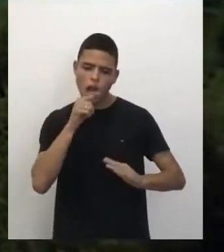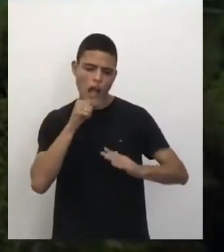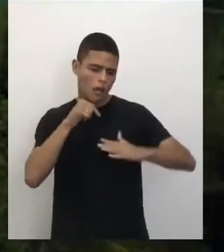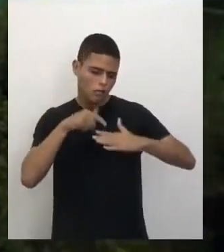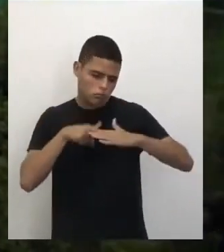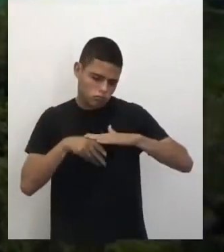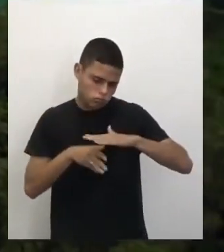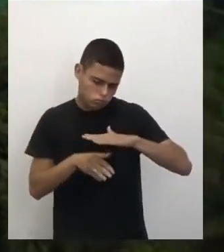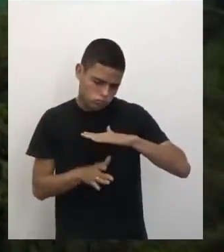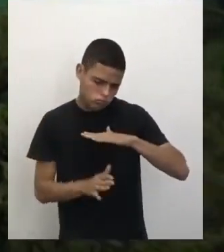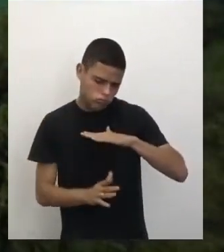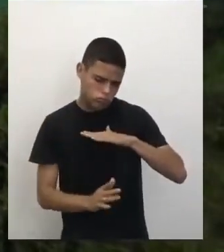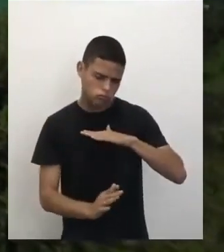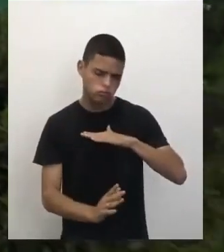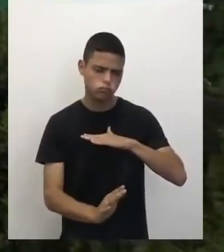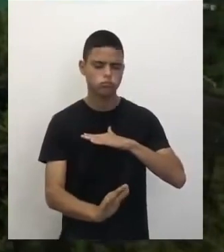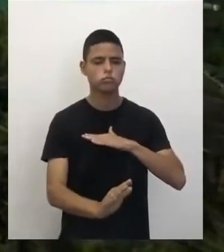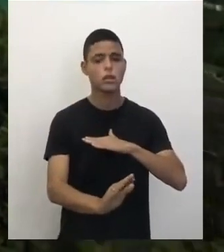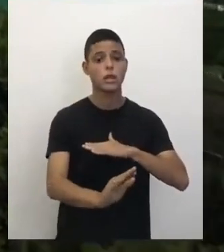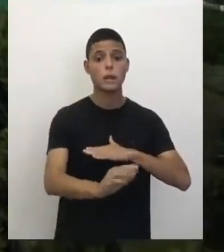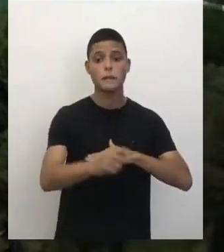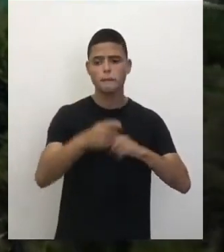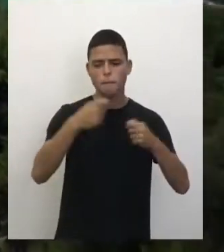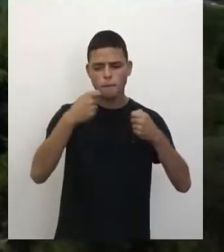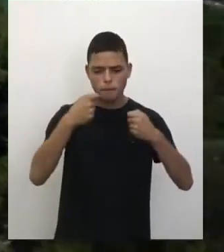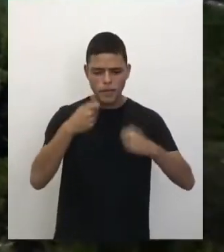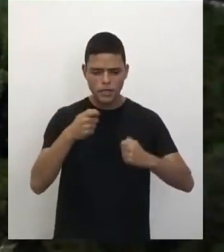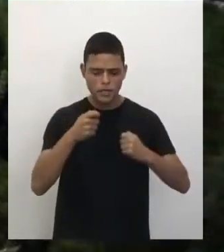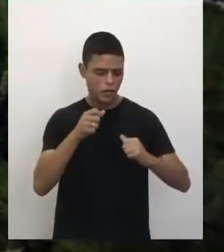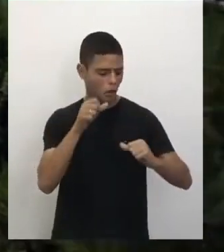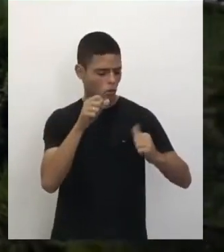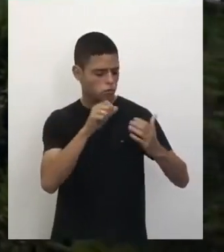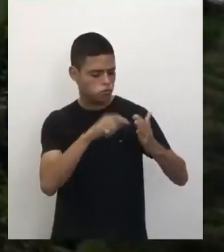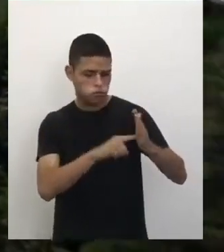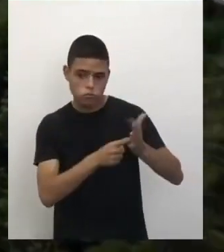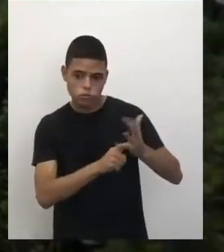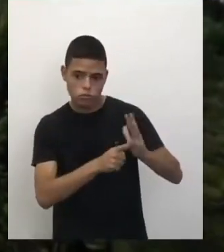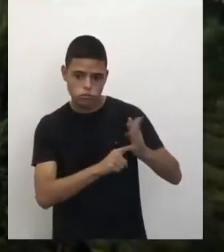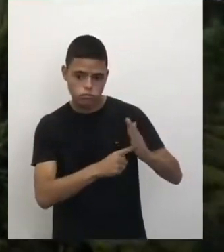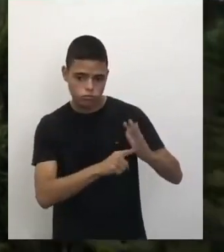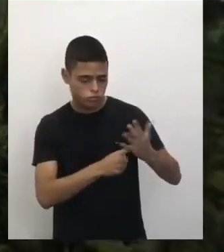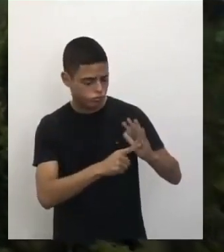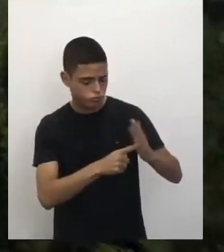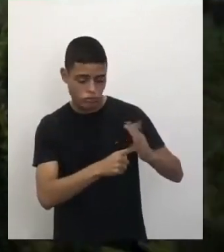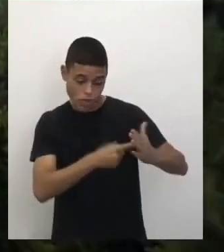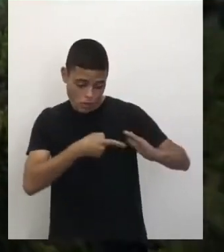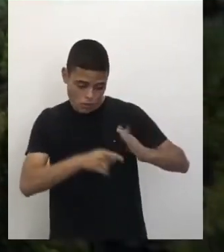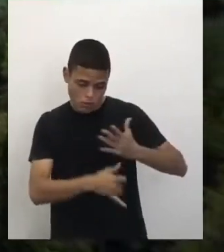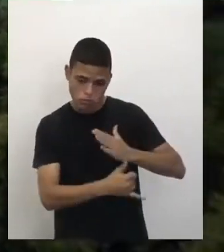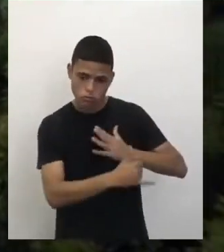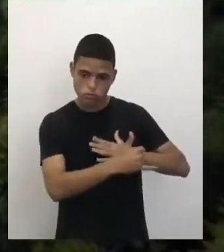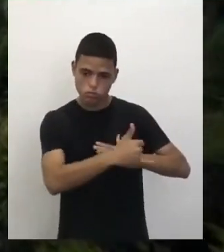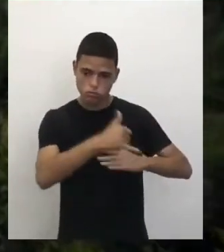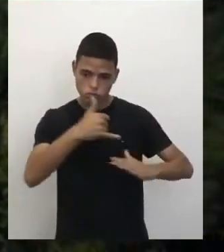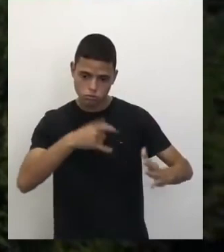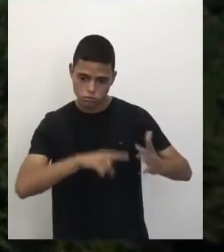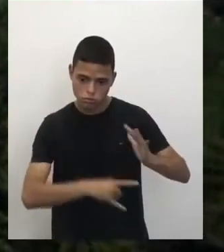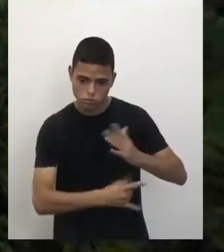descer aí, né? Ela vai precisar atravessar um sistema de turbinas. E nesse sistema de turbina é onde vai ser transformada a